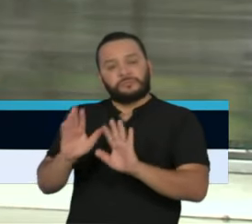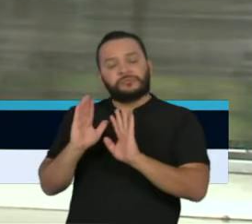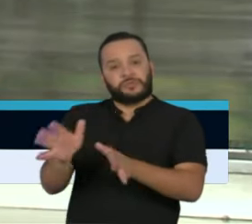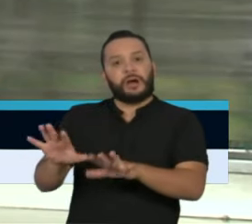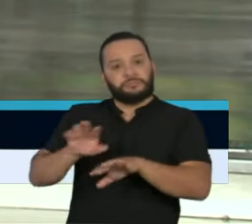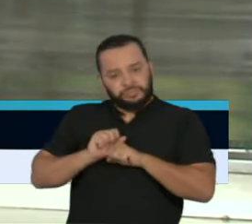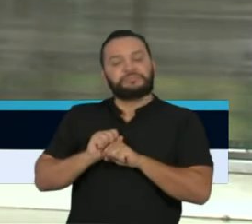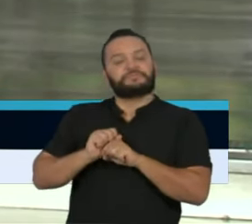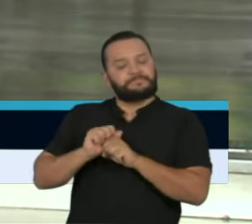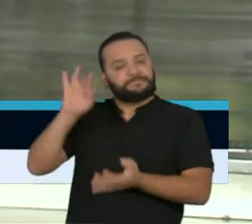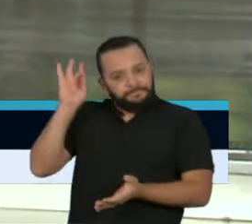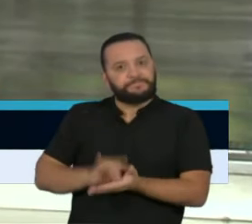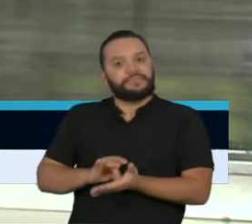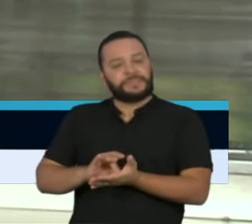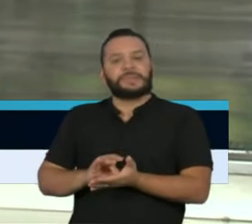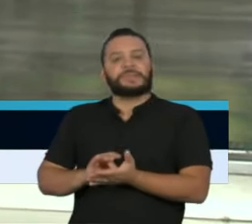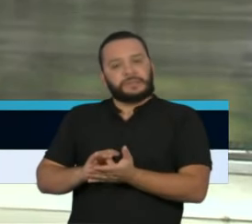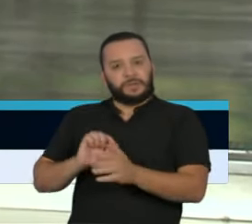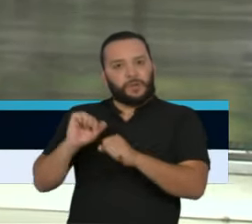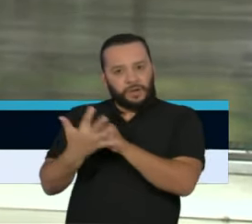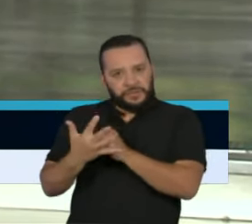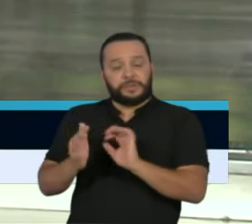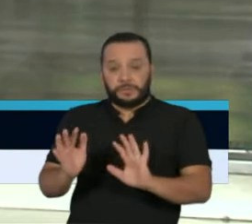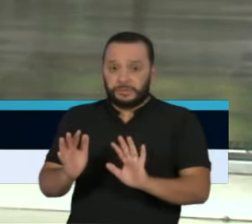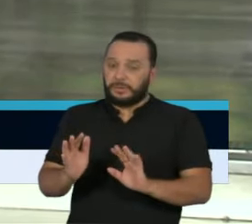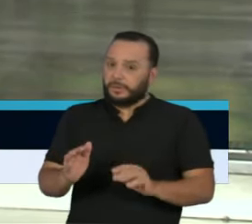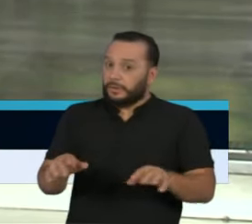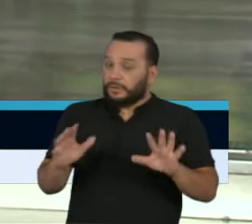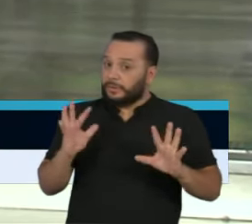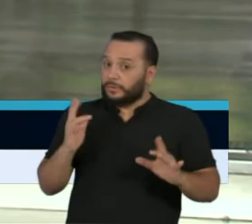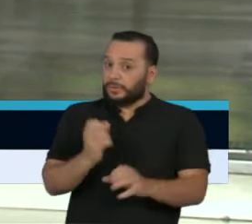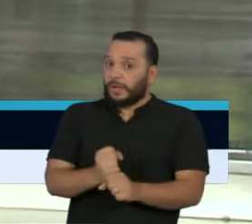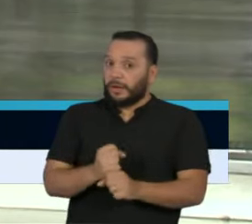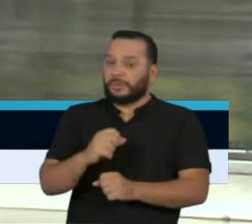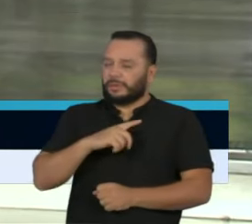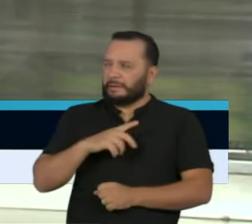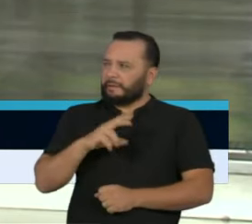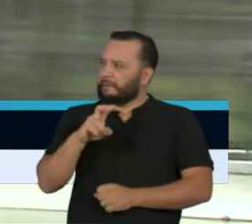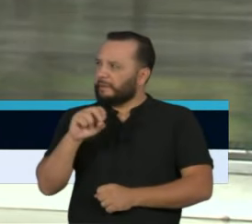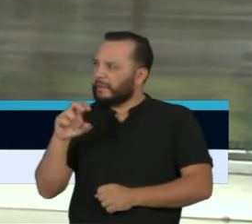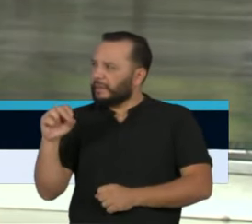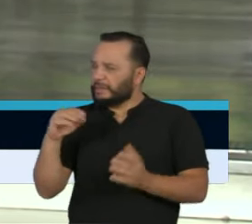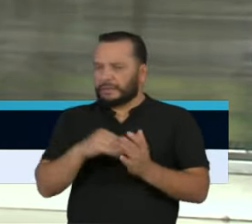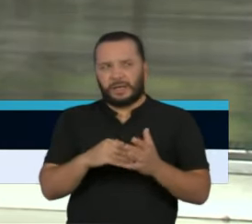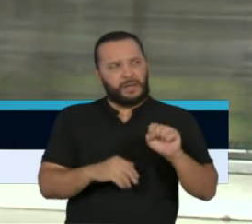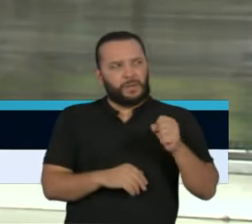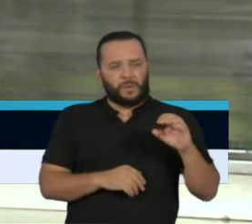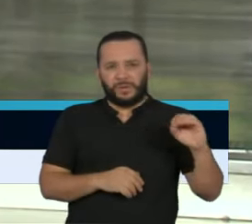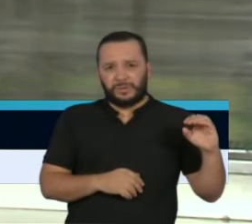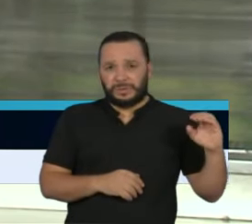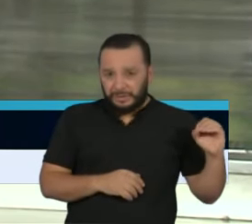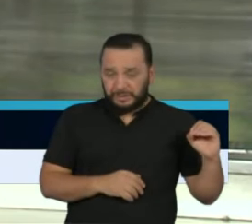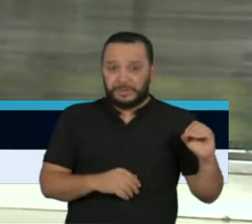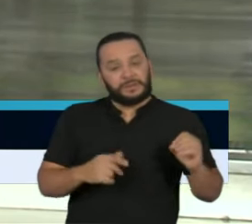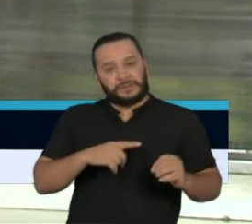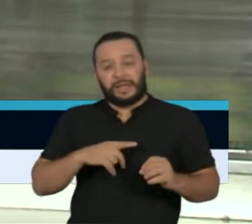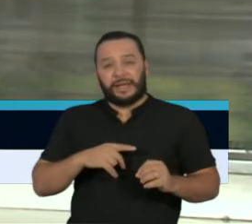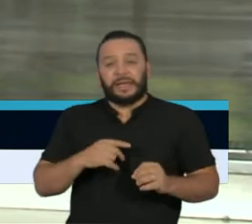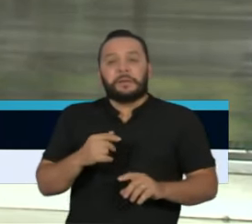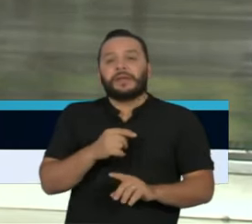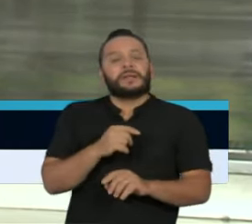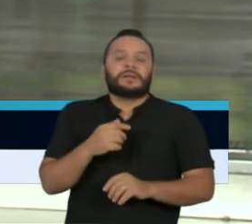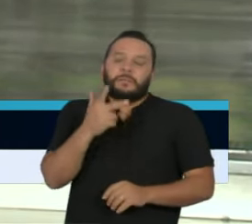diagnóstico confirmado. Se a gente levar em consideração que o batalhão vai de 500 a 800 policiais, o senhor tem aí, na melhor das hipóteses, meio batalhão